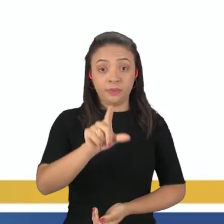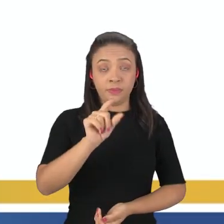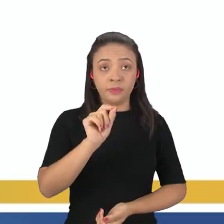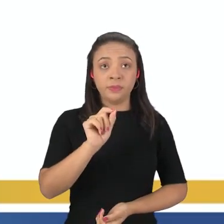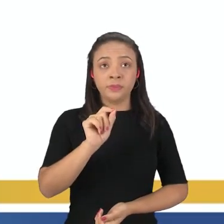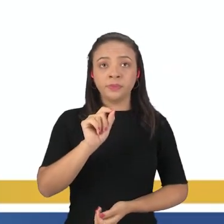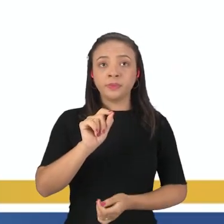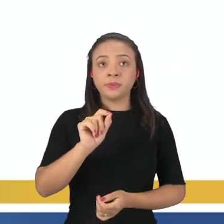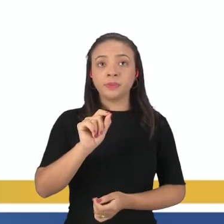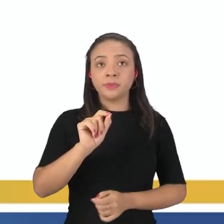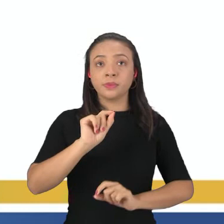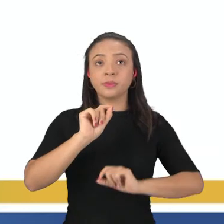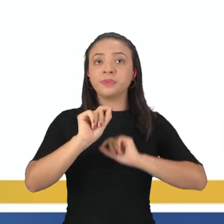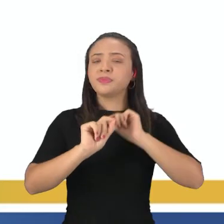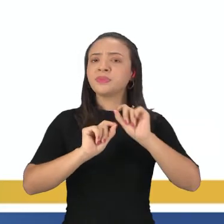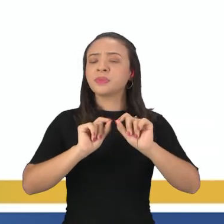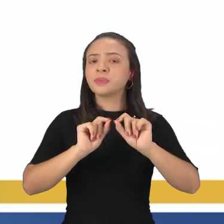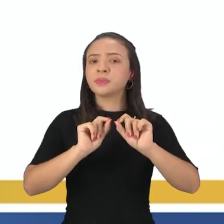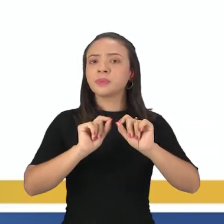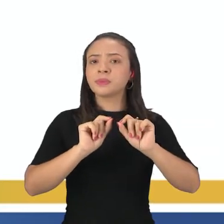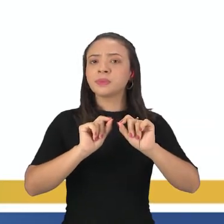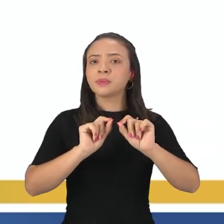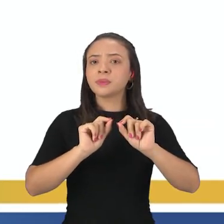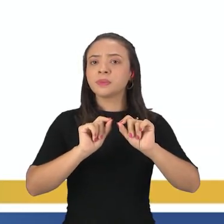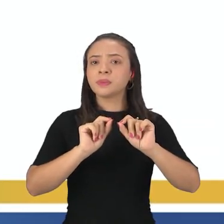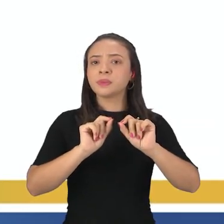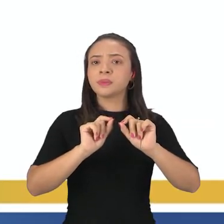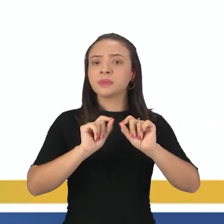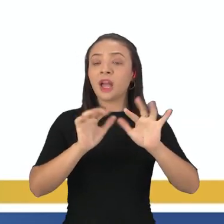a alternativa em que,